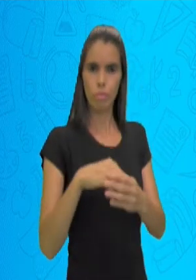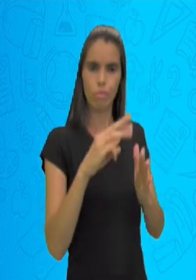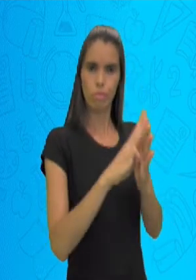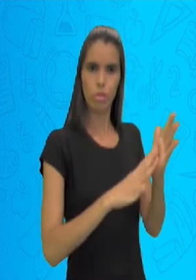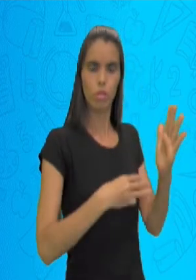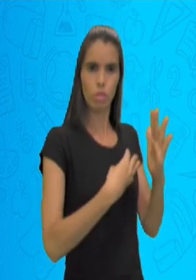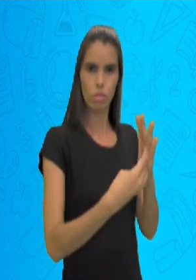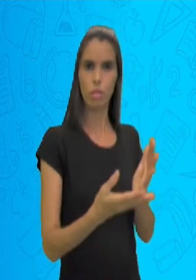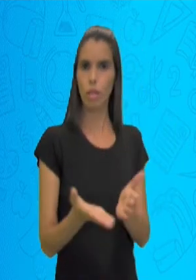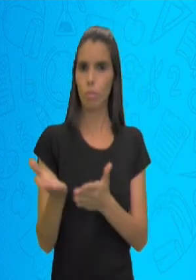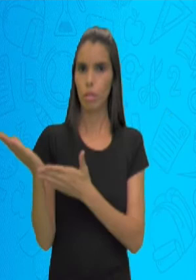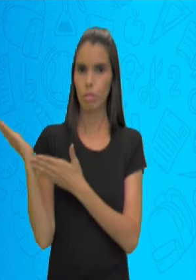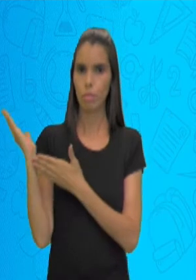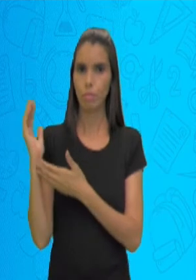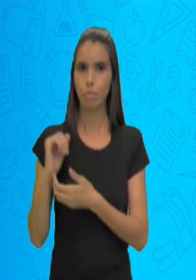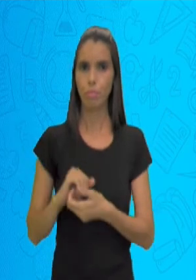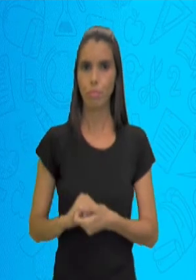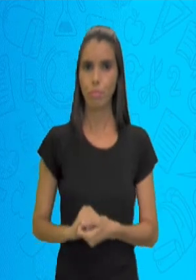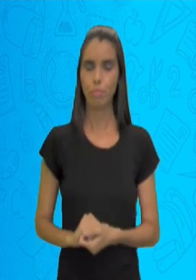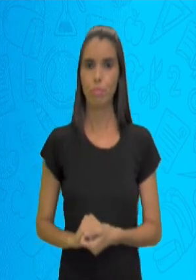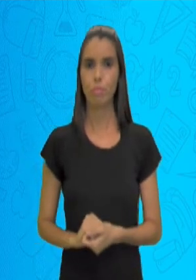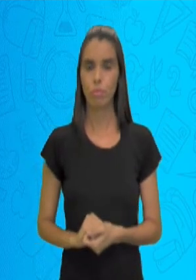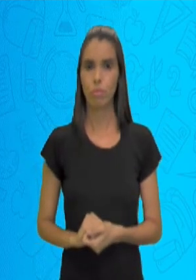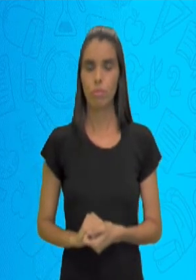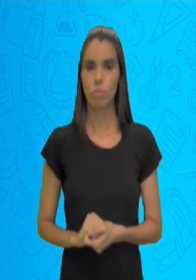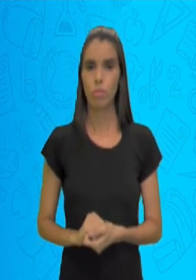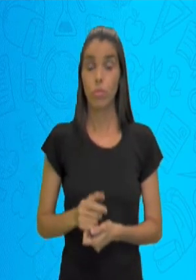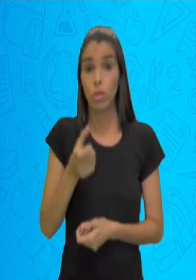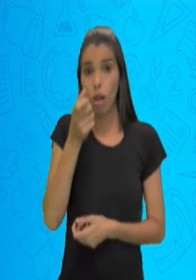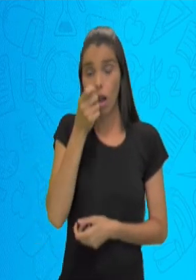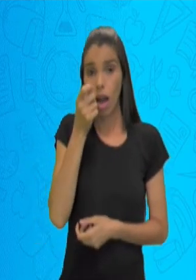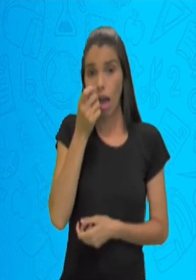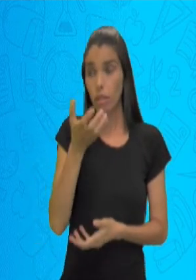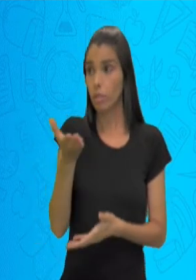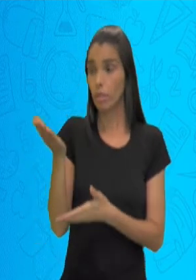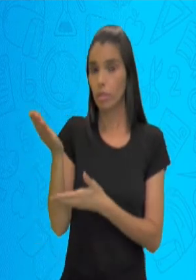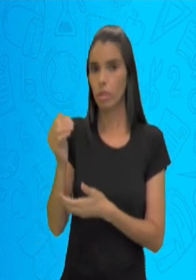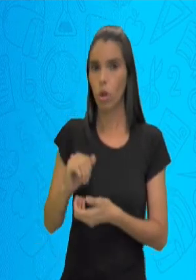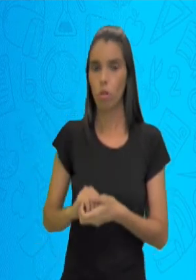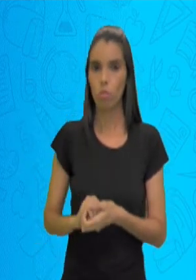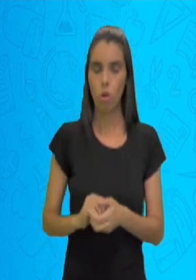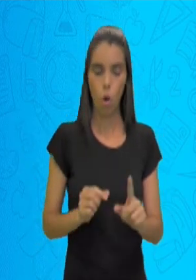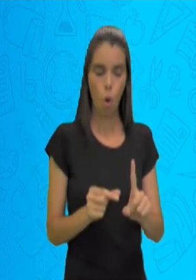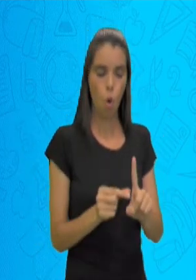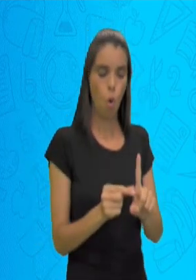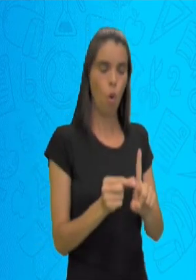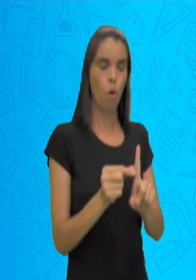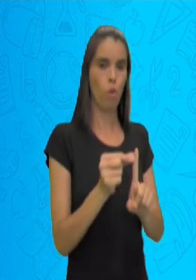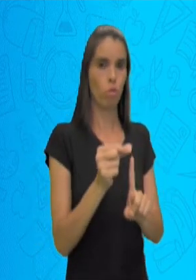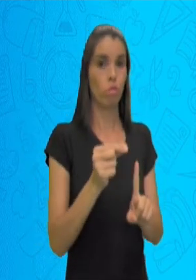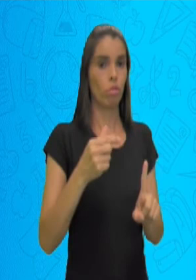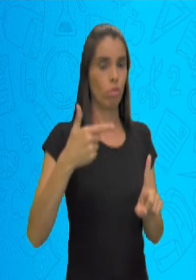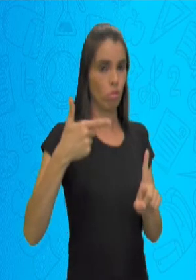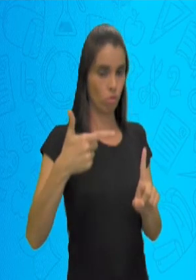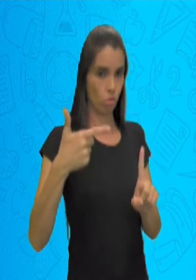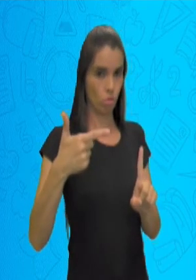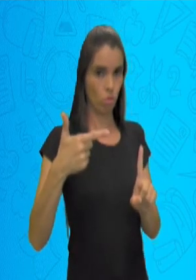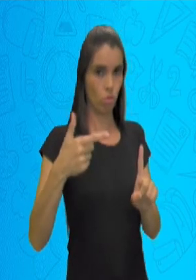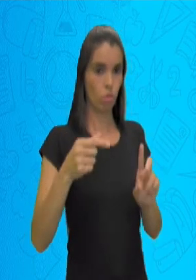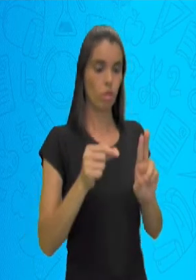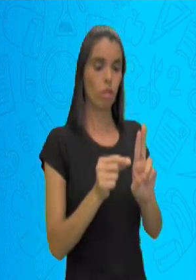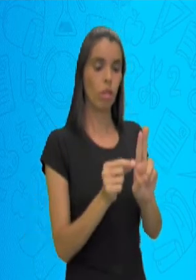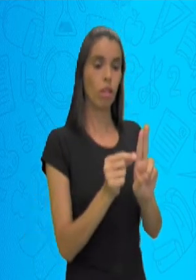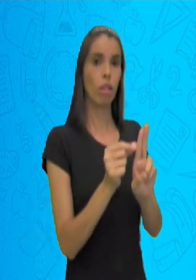no quadro valor de lugar. Vamos aqui conferir. 2 unidades, 6